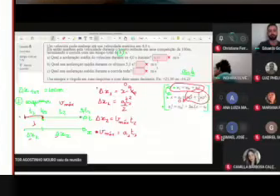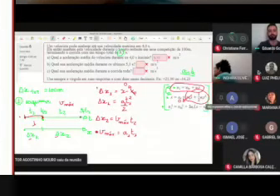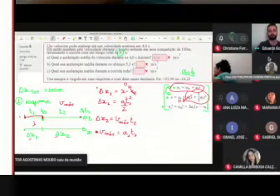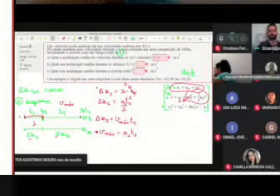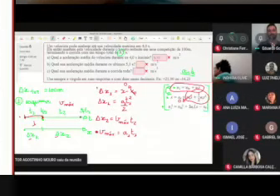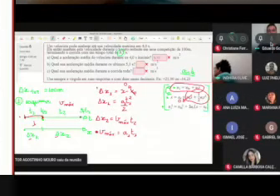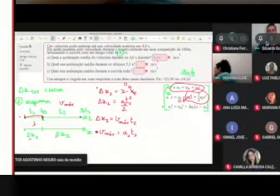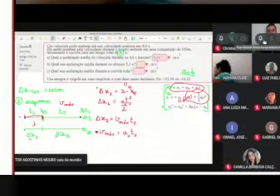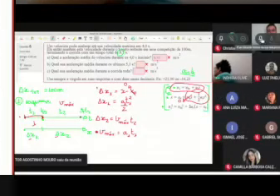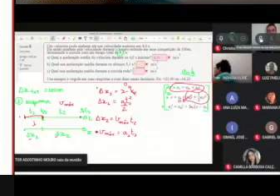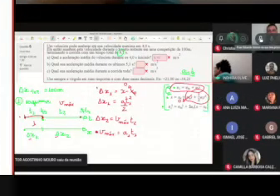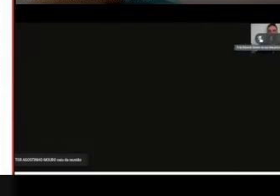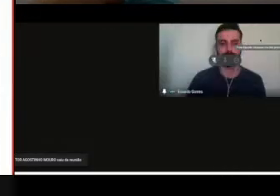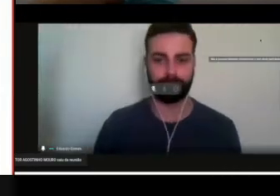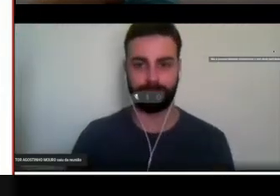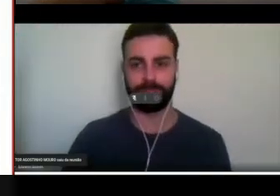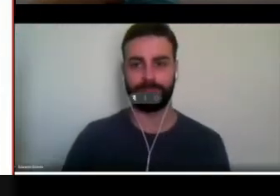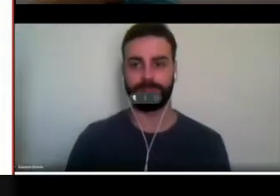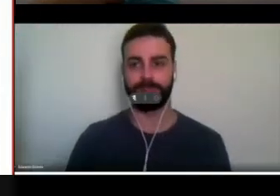pin.